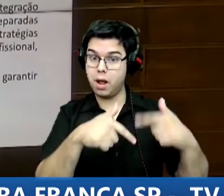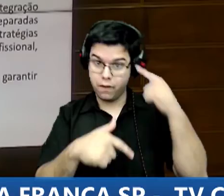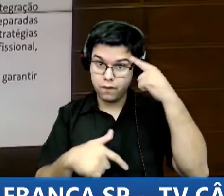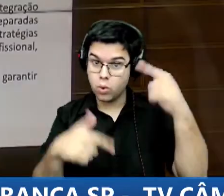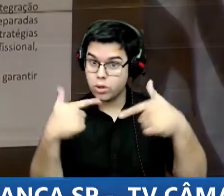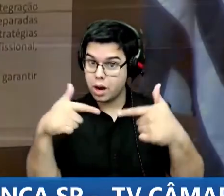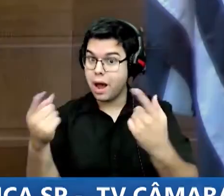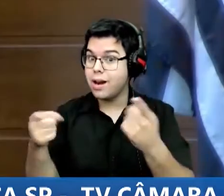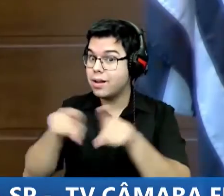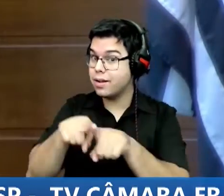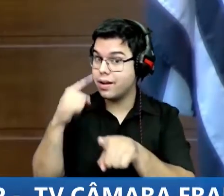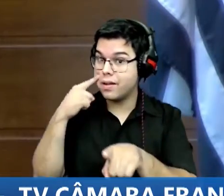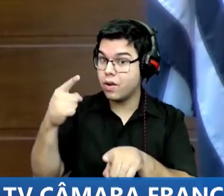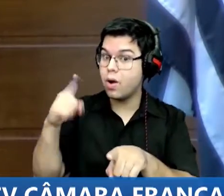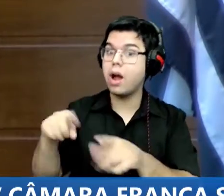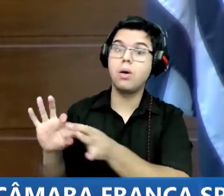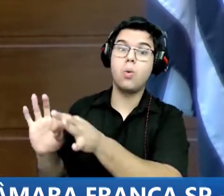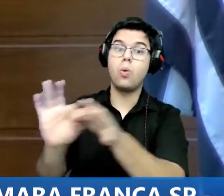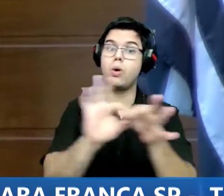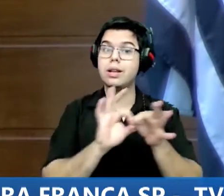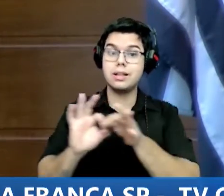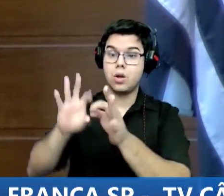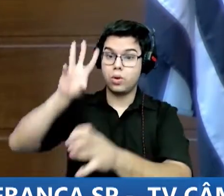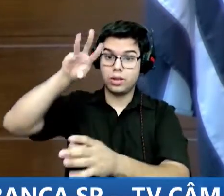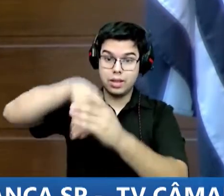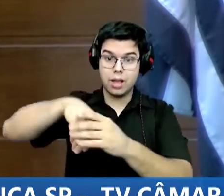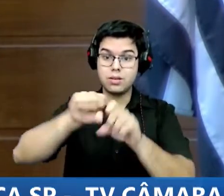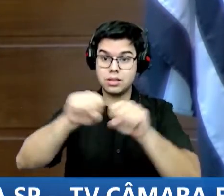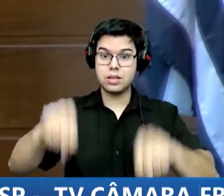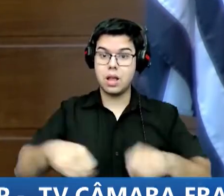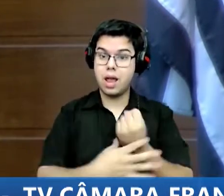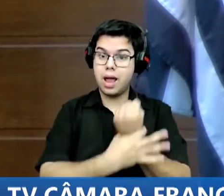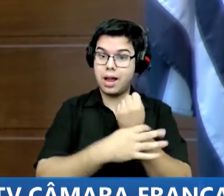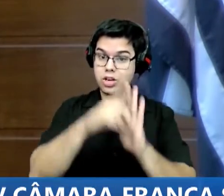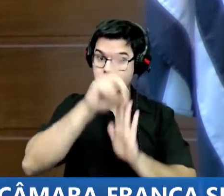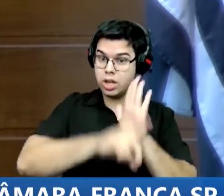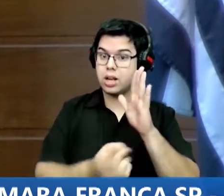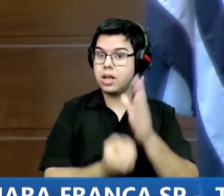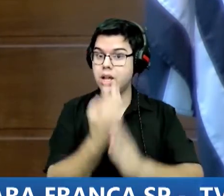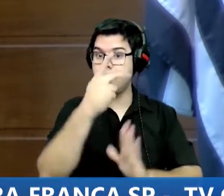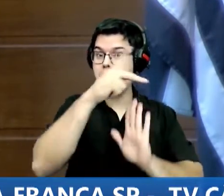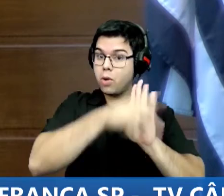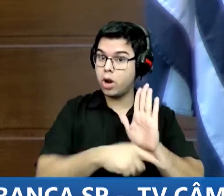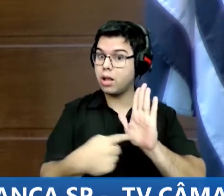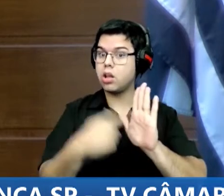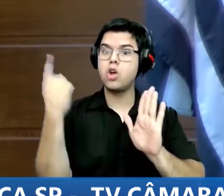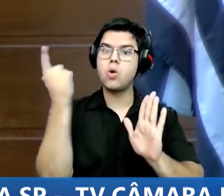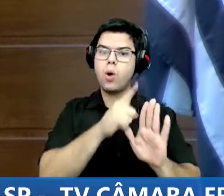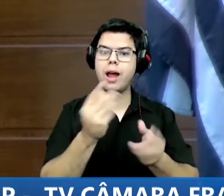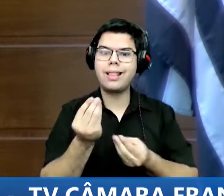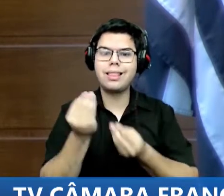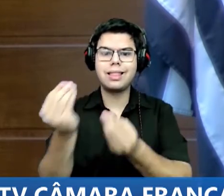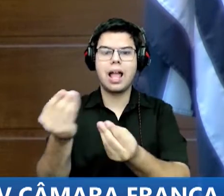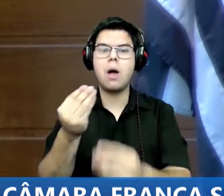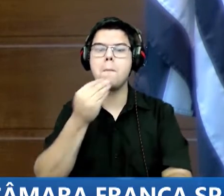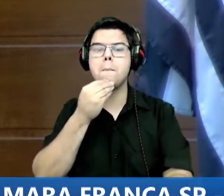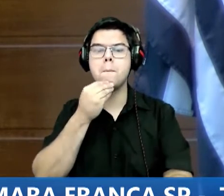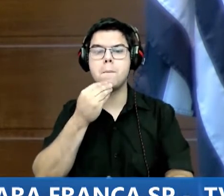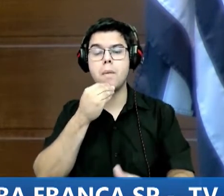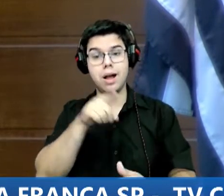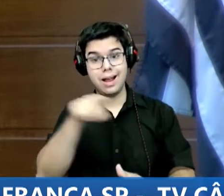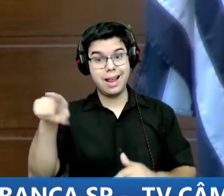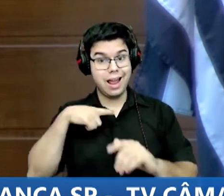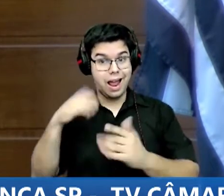a gente se unir dentro do sistema de garantia de direitos e criar projetos que possam ser oportunizados para que esses adolescentes